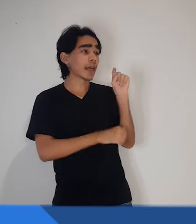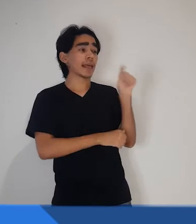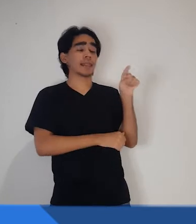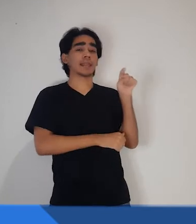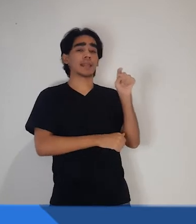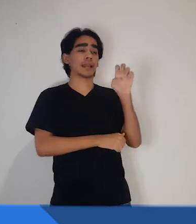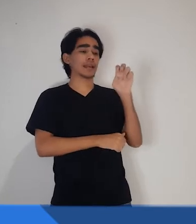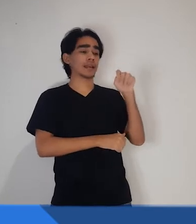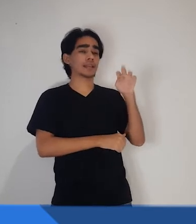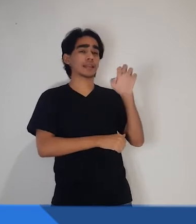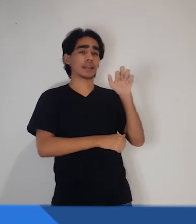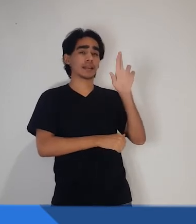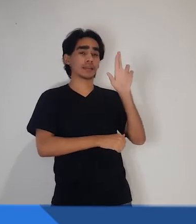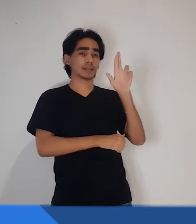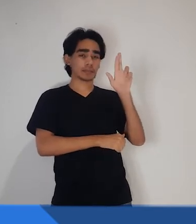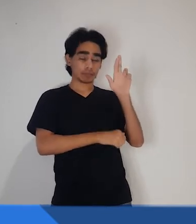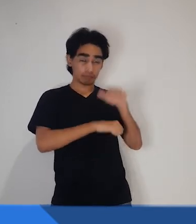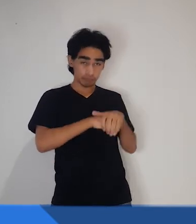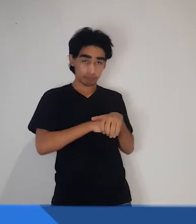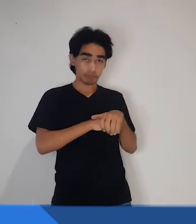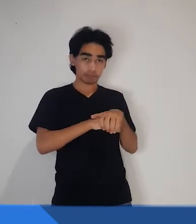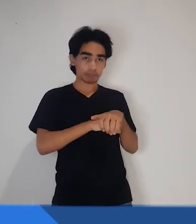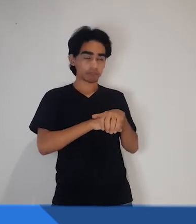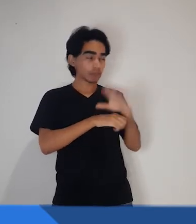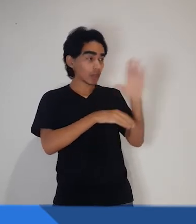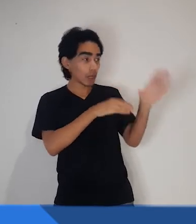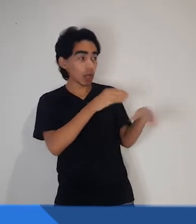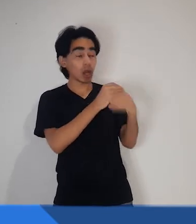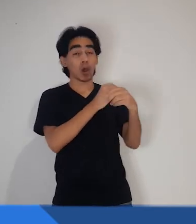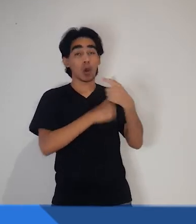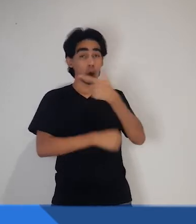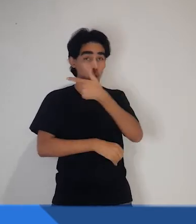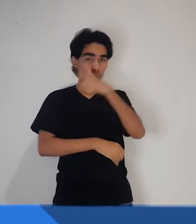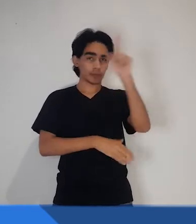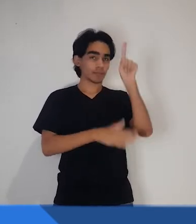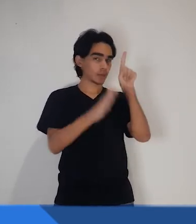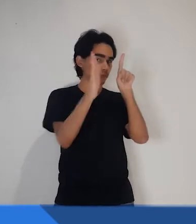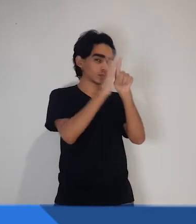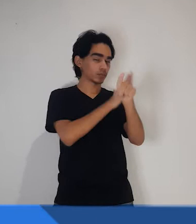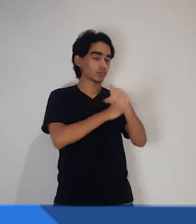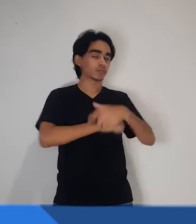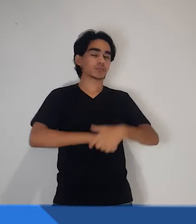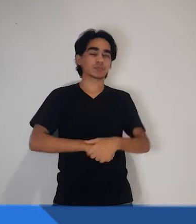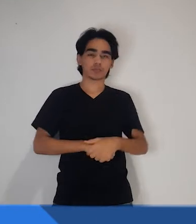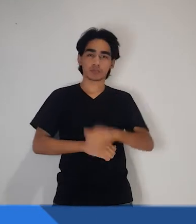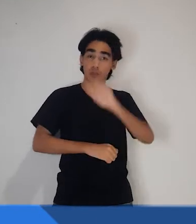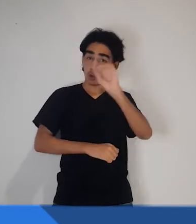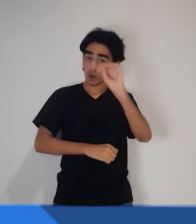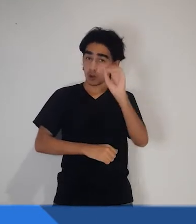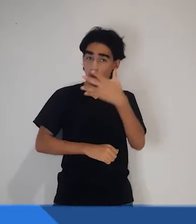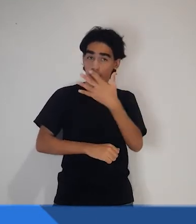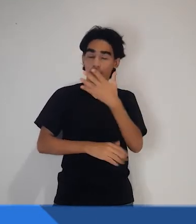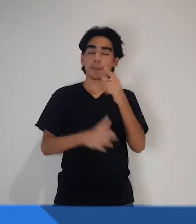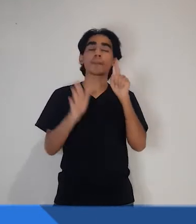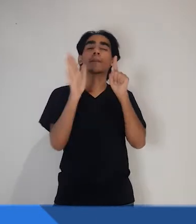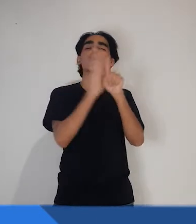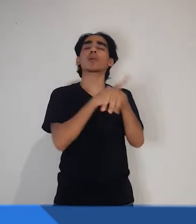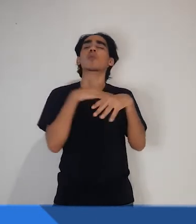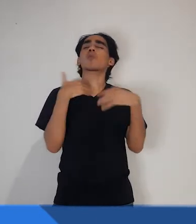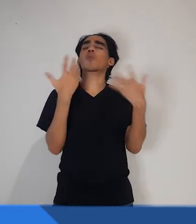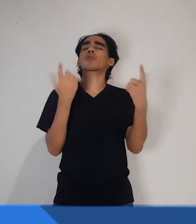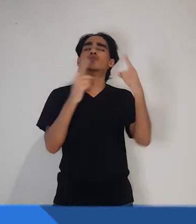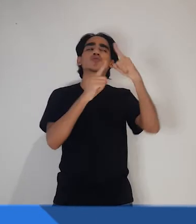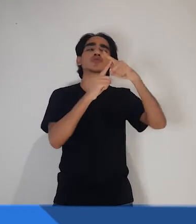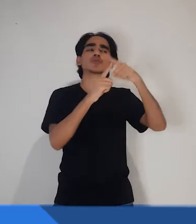Enter. 5 pontos. Agora, vou adicionar a próxima questão. Uma nova questão.